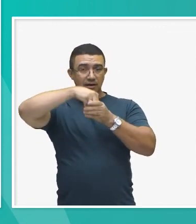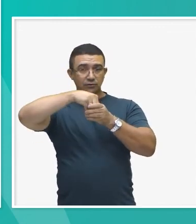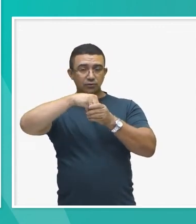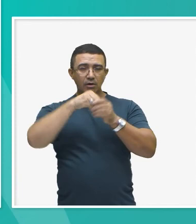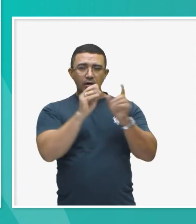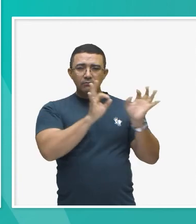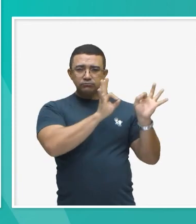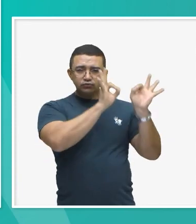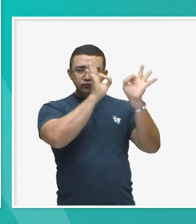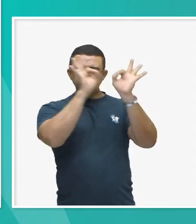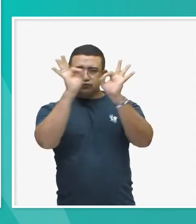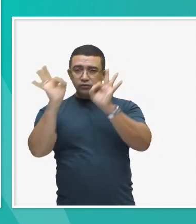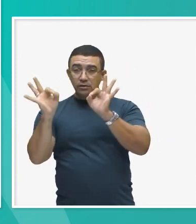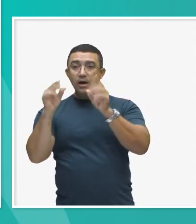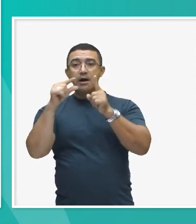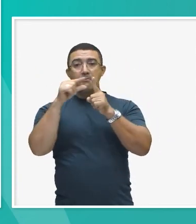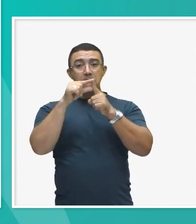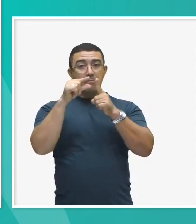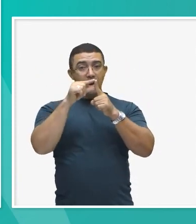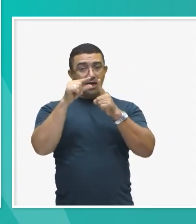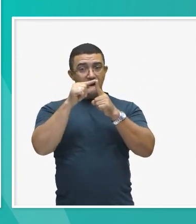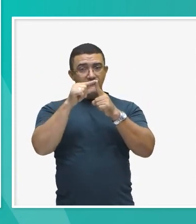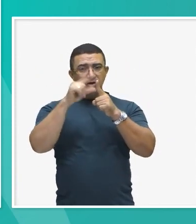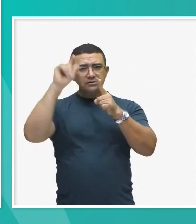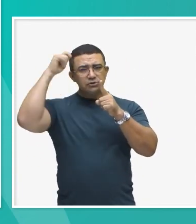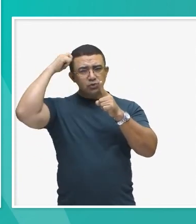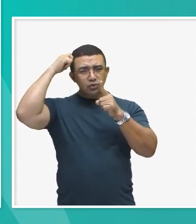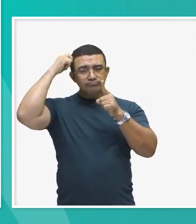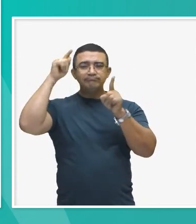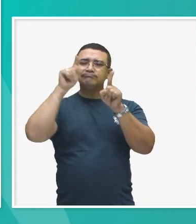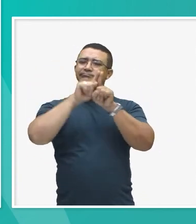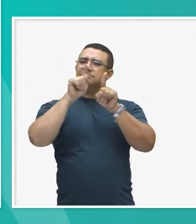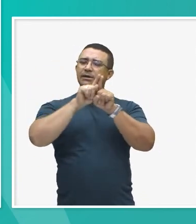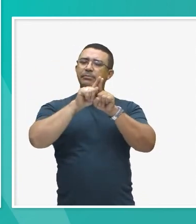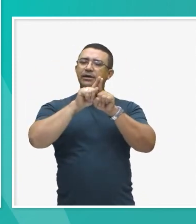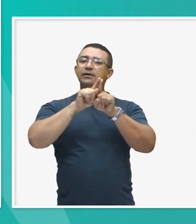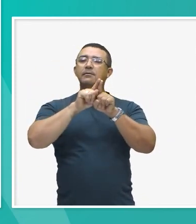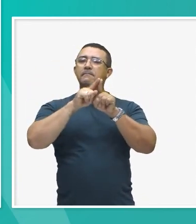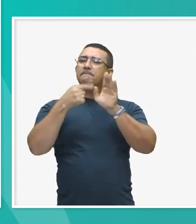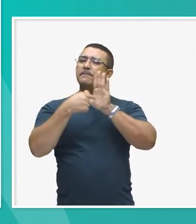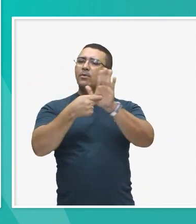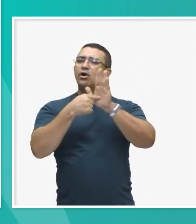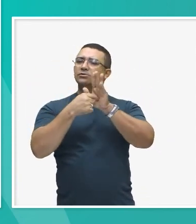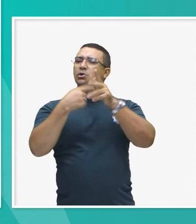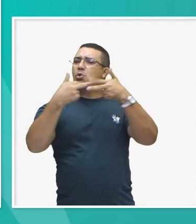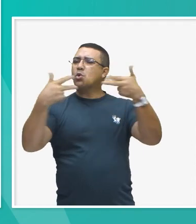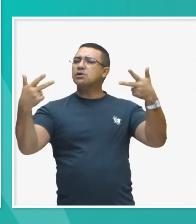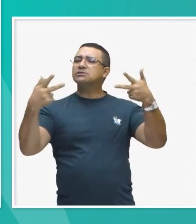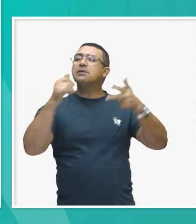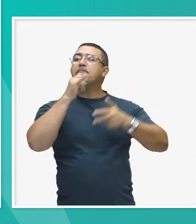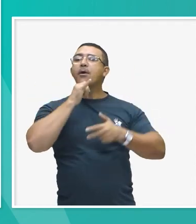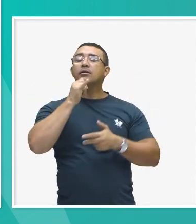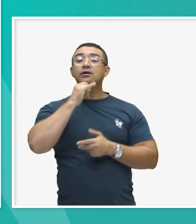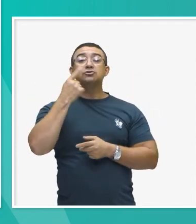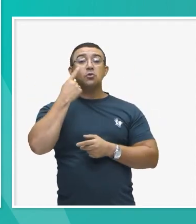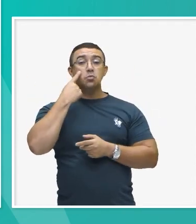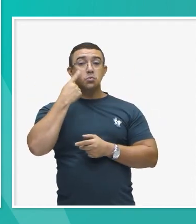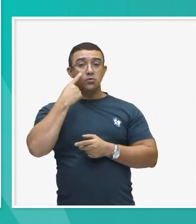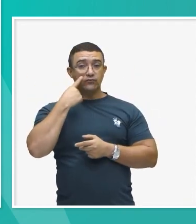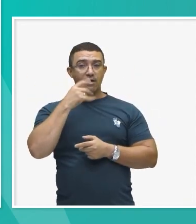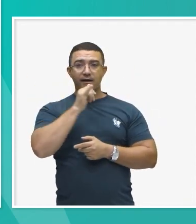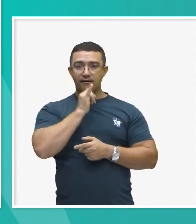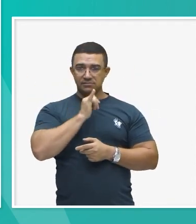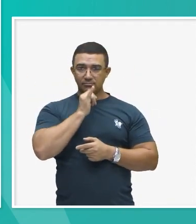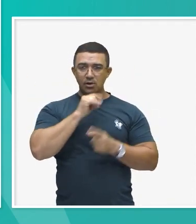palavras em negrito, porque elas vão te dar uma ideia também de algo importante. Eu vou dar o exemplo agora, aí nesse texto, de